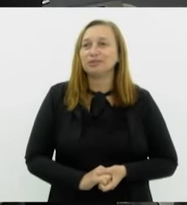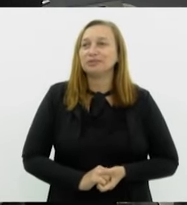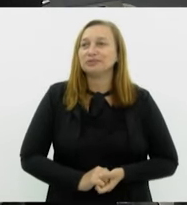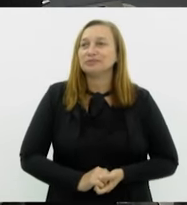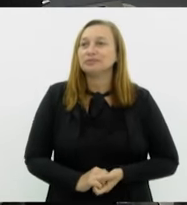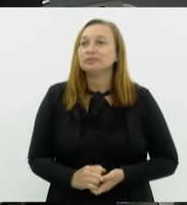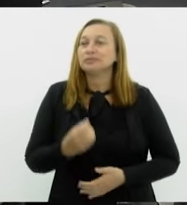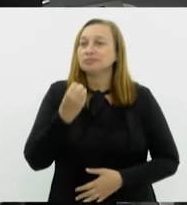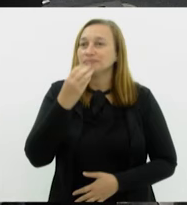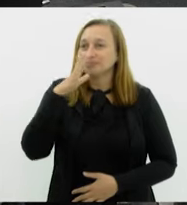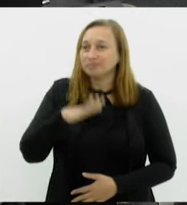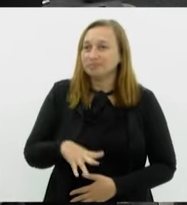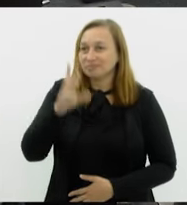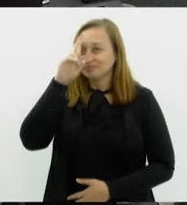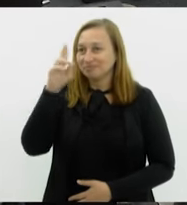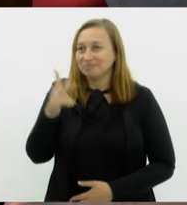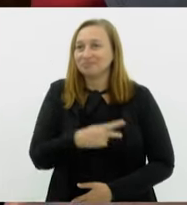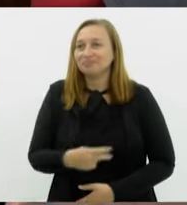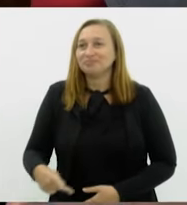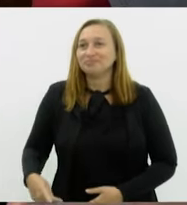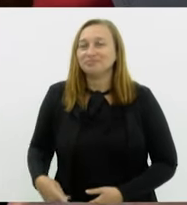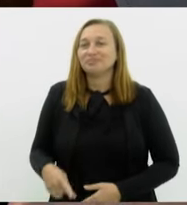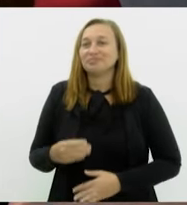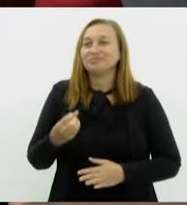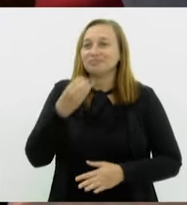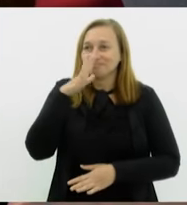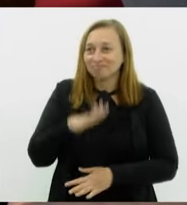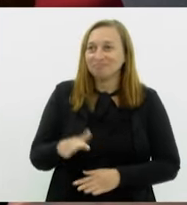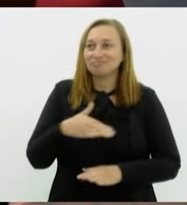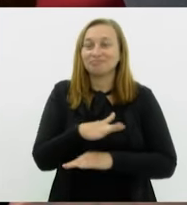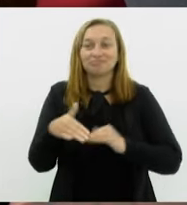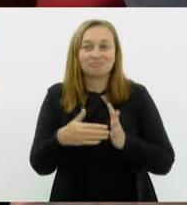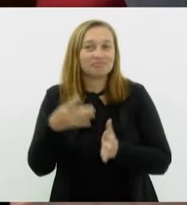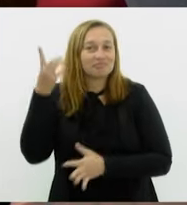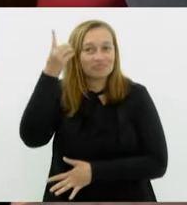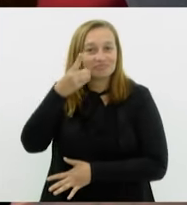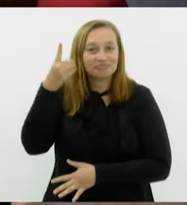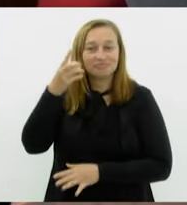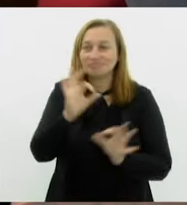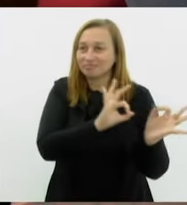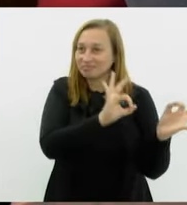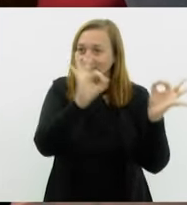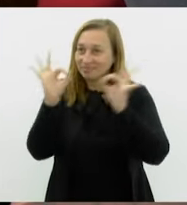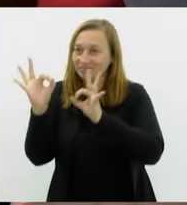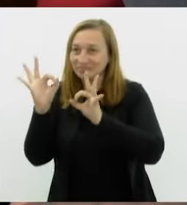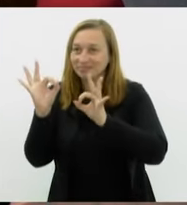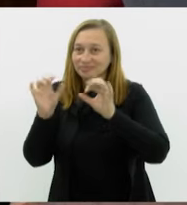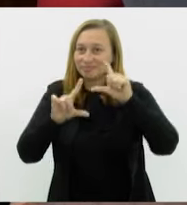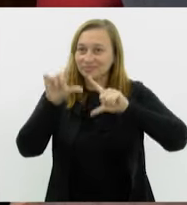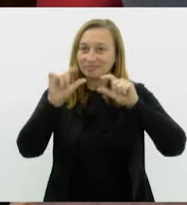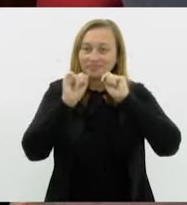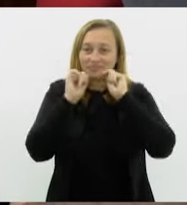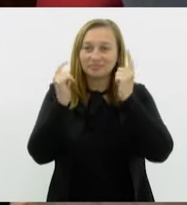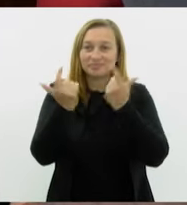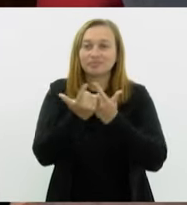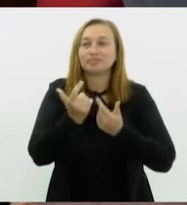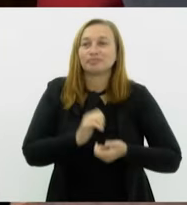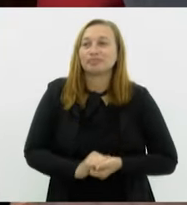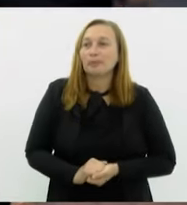não. Boa tarde, senhora presidente. Boa tarde a todos os parlamentares, a todos que nos assistem pela TV